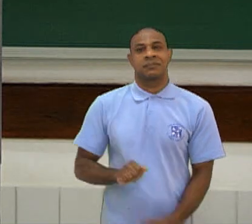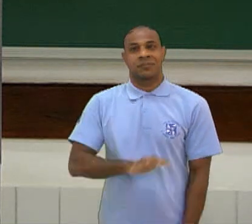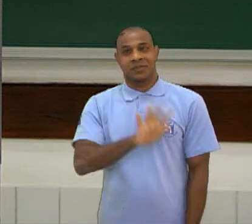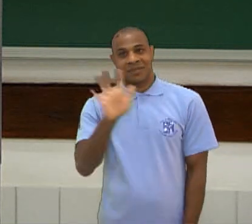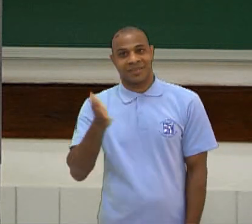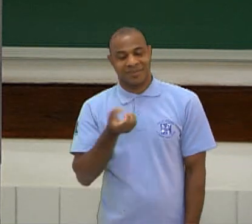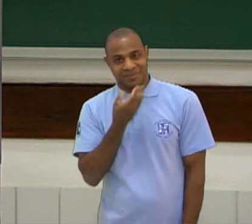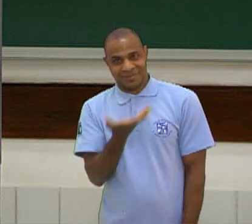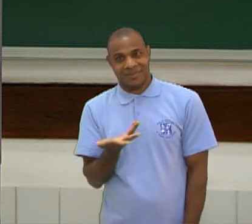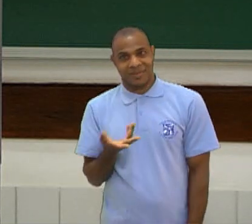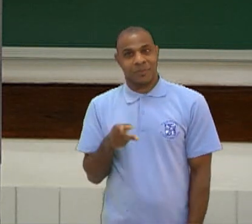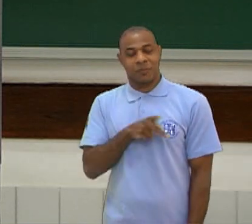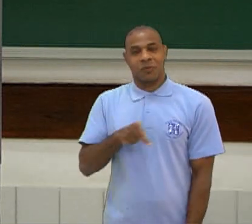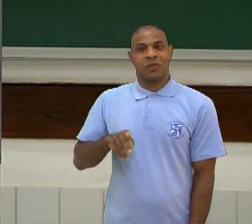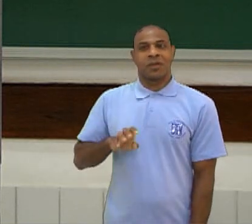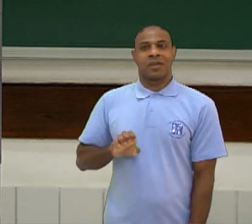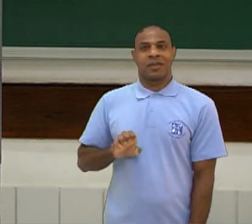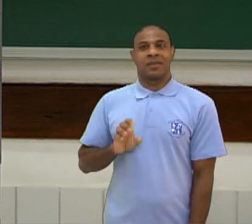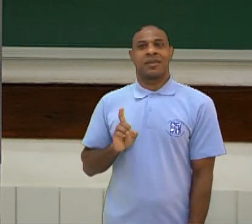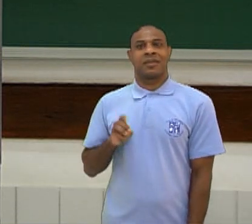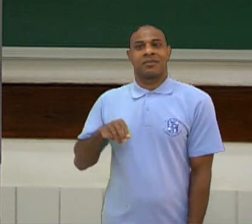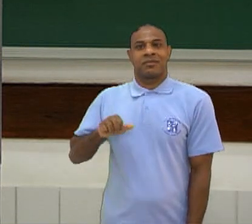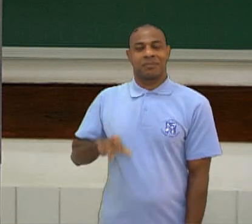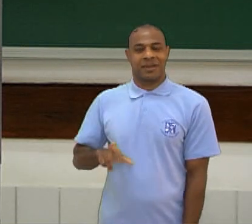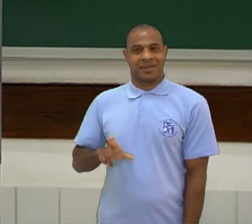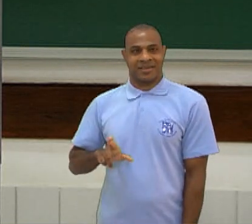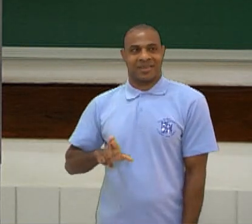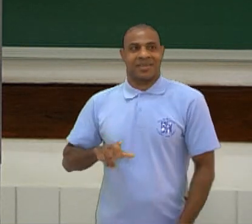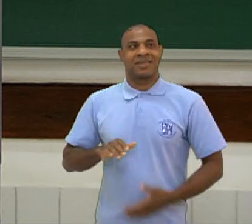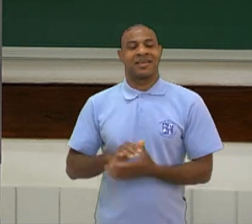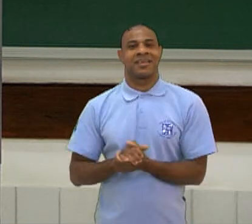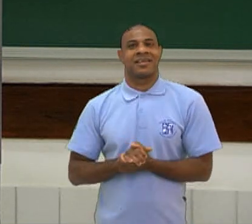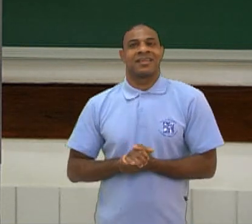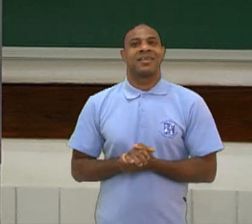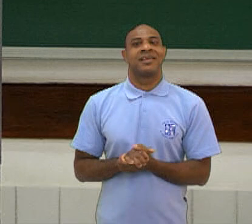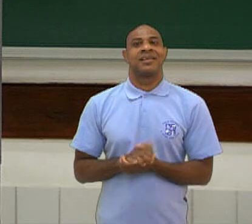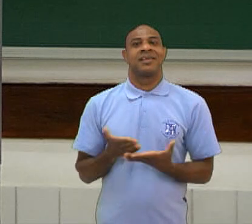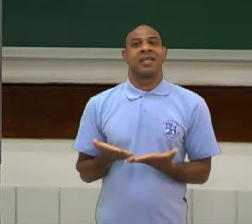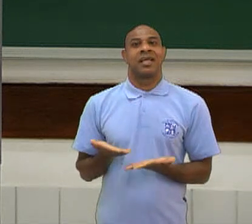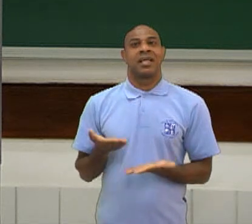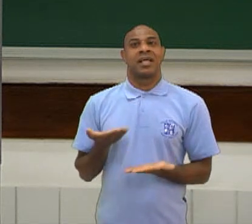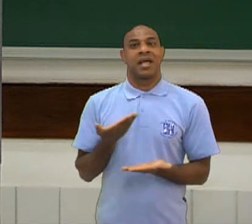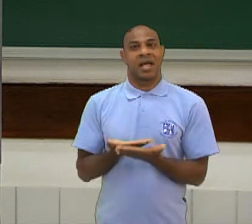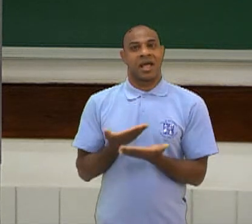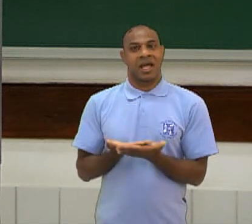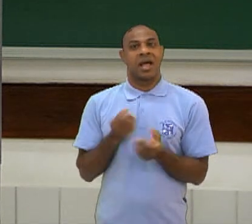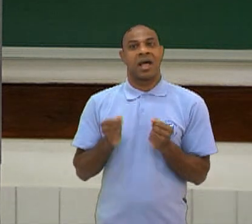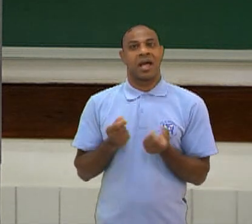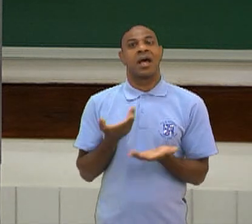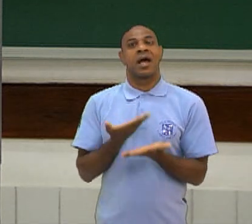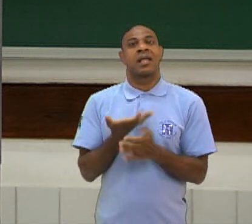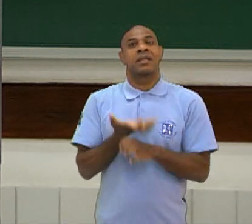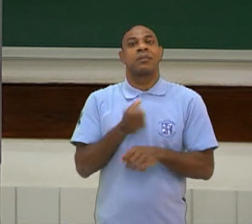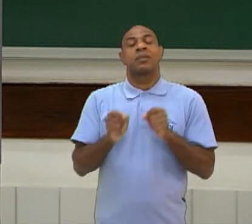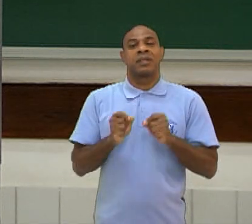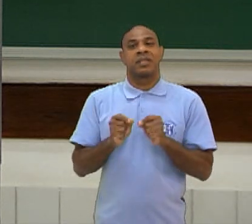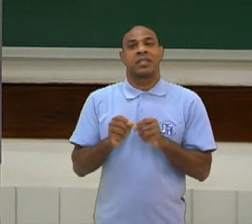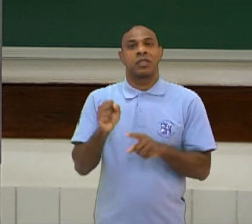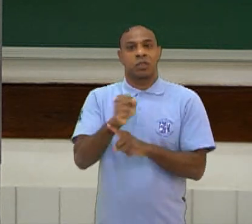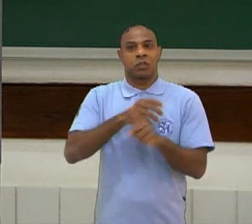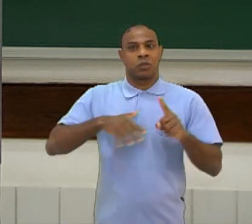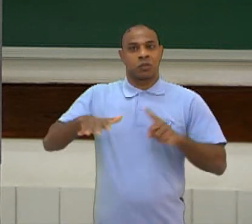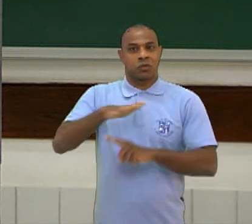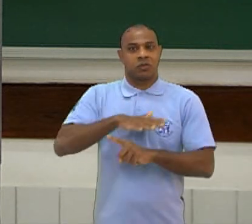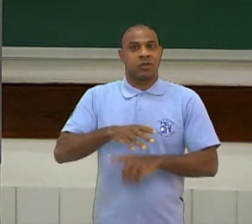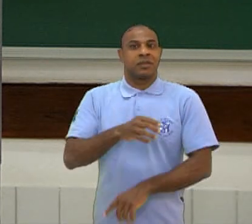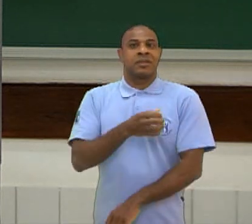Olá pessoal, aqui é o professor Edmar, diretamente aqui da Sala 1, gravando as aulas de Sociologia para vocês do terceiro ano. Antes de nós